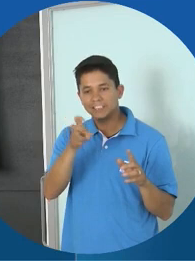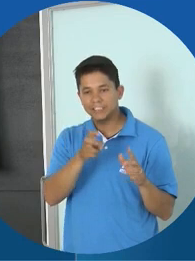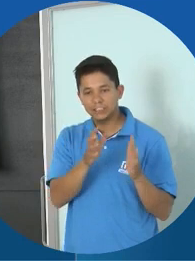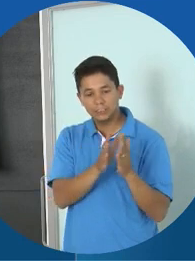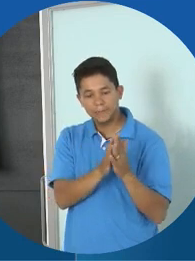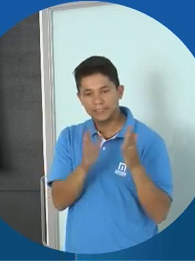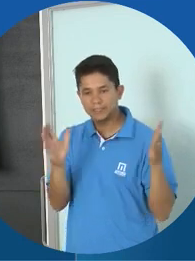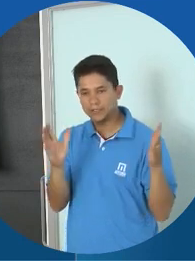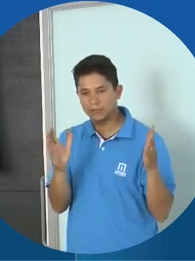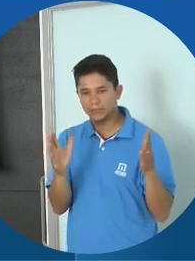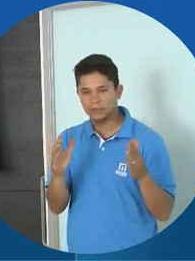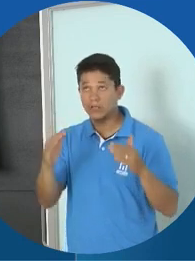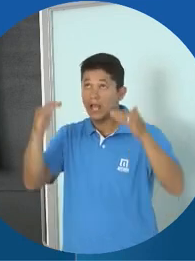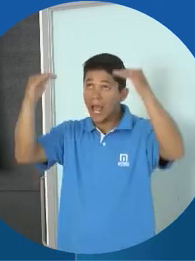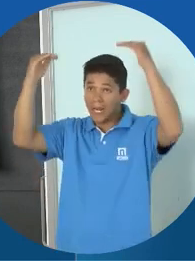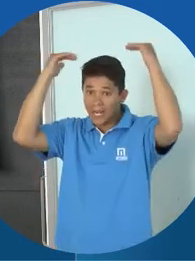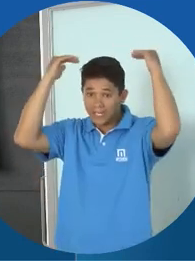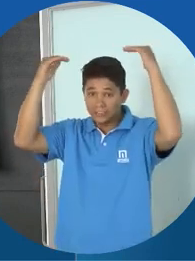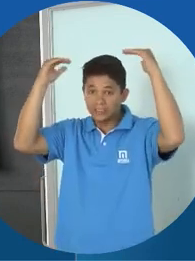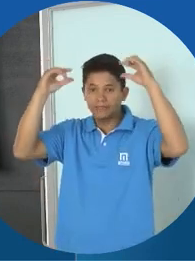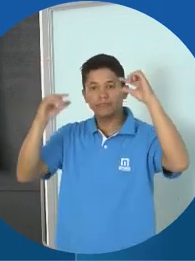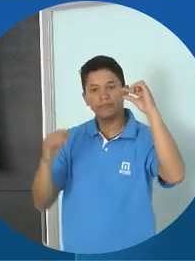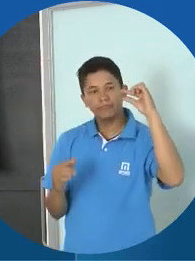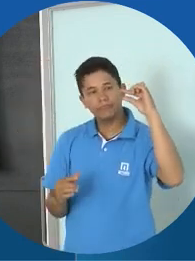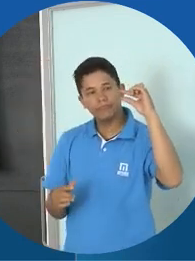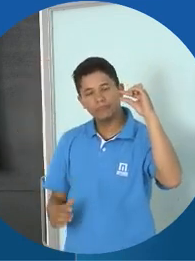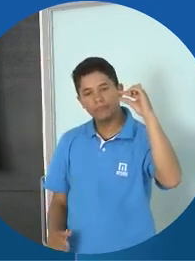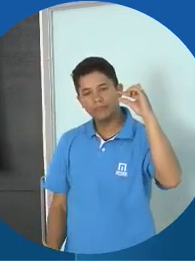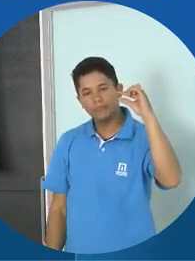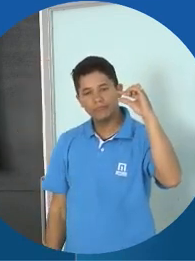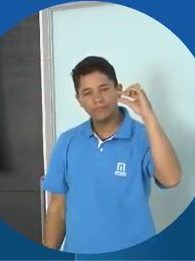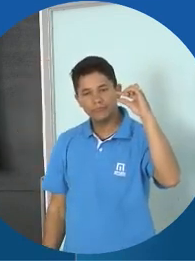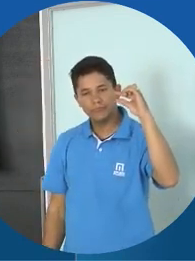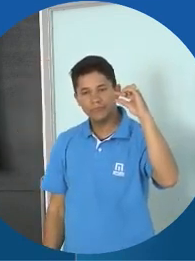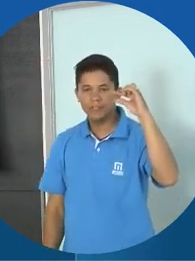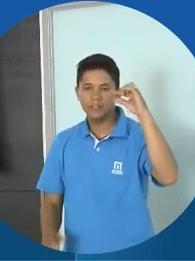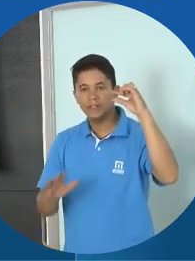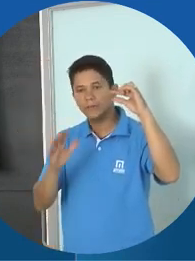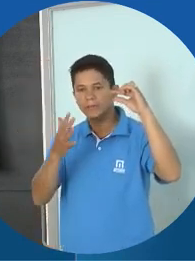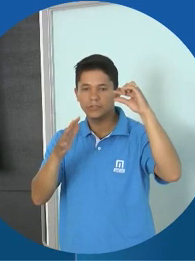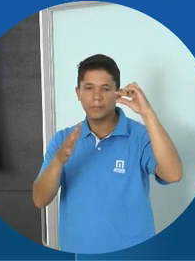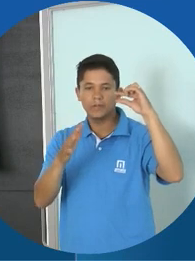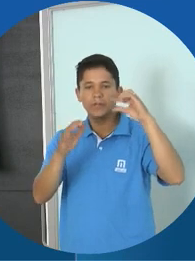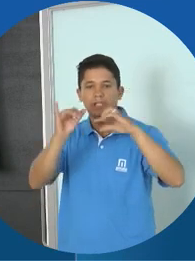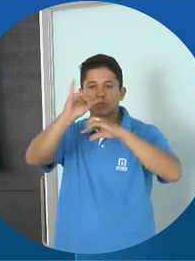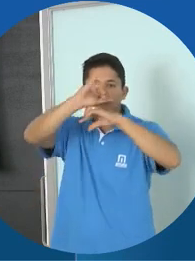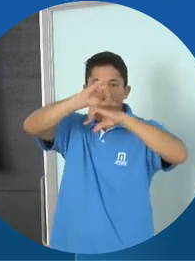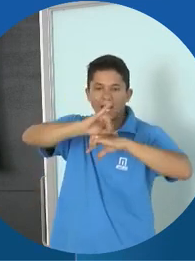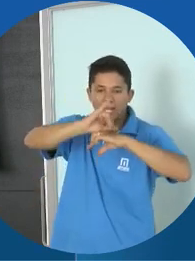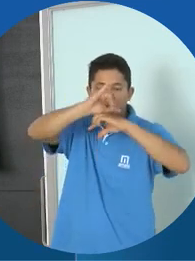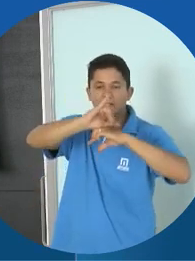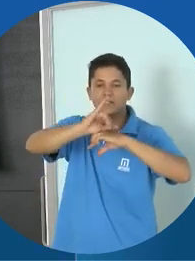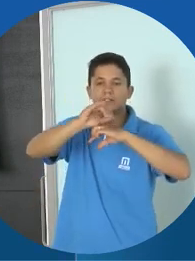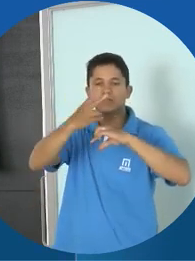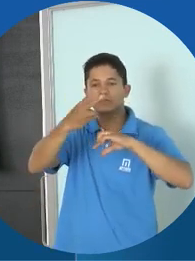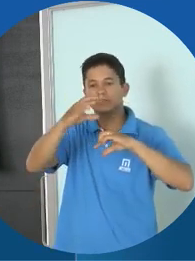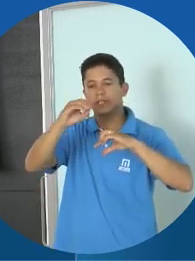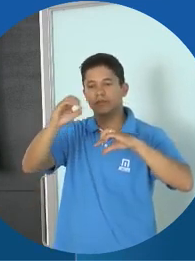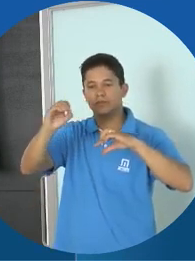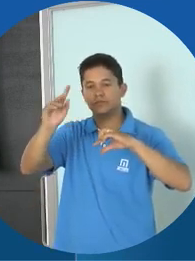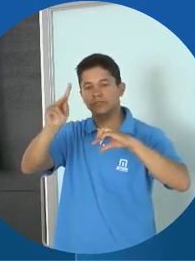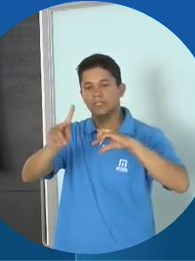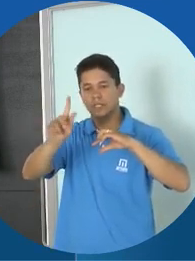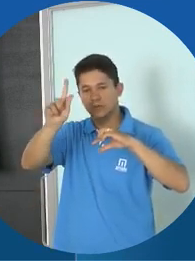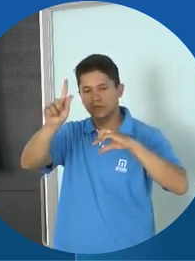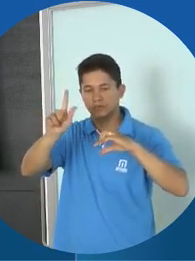começou com a laje com espessura menor, tendo uma sobrecarga de próximo a 200 quilos. Então, a resina que iria expandir